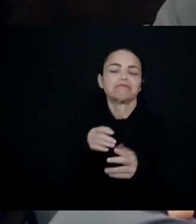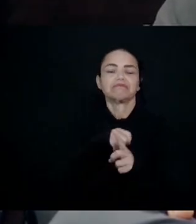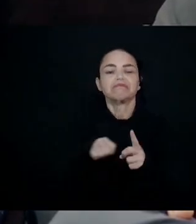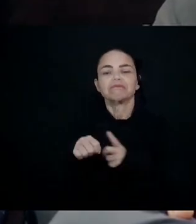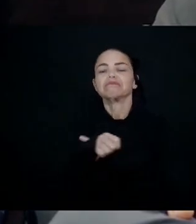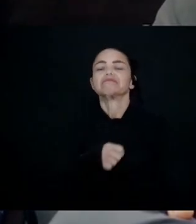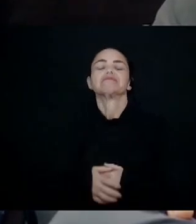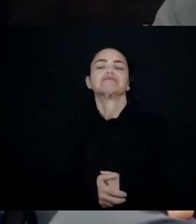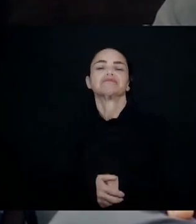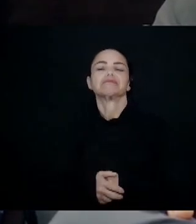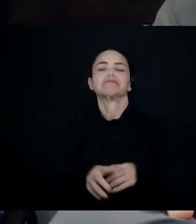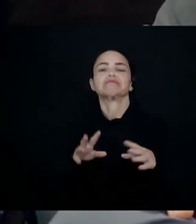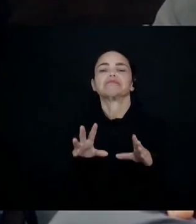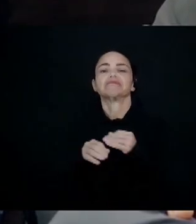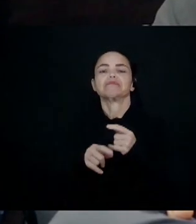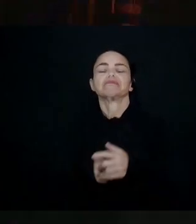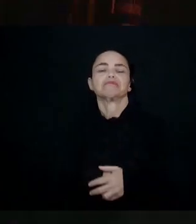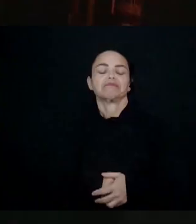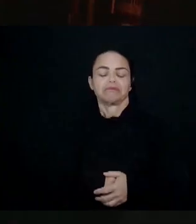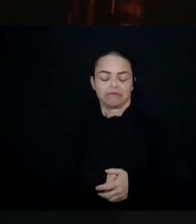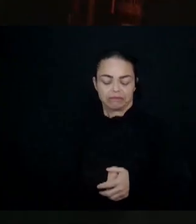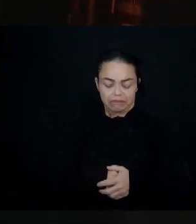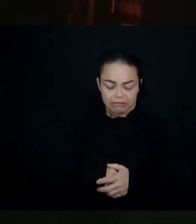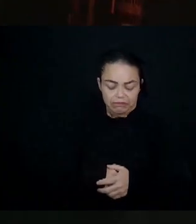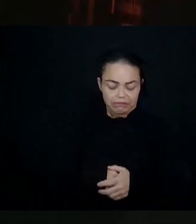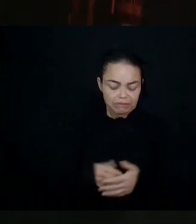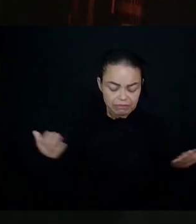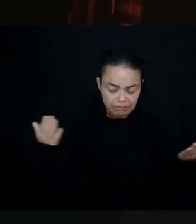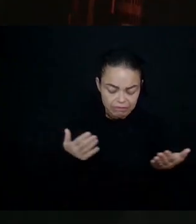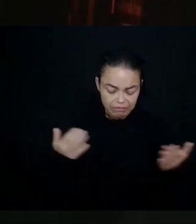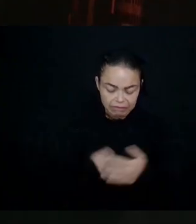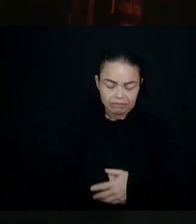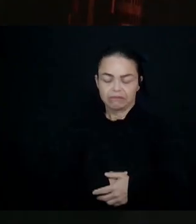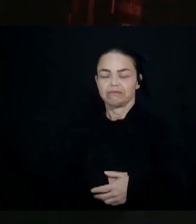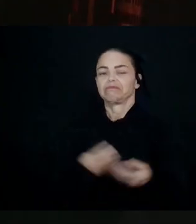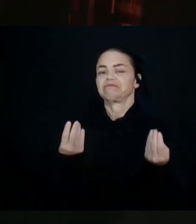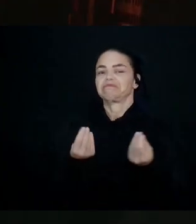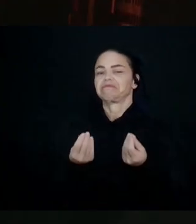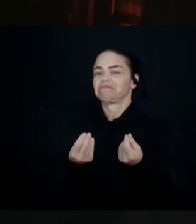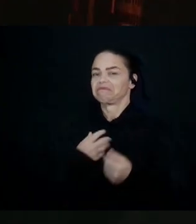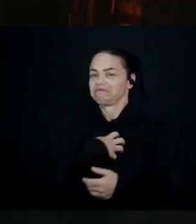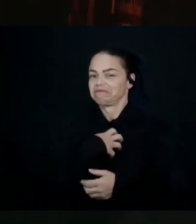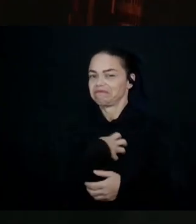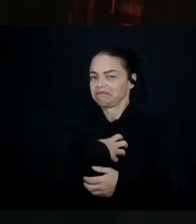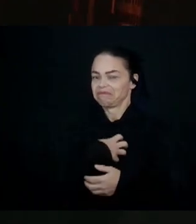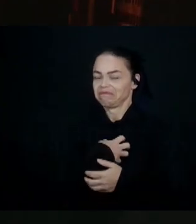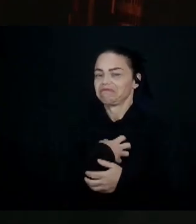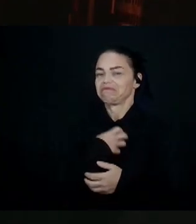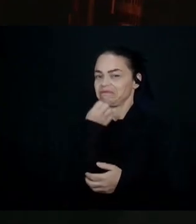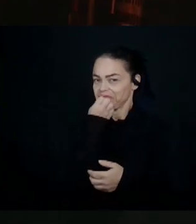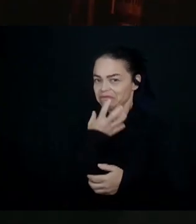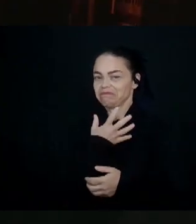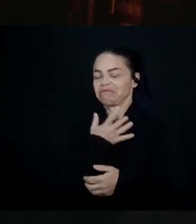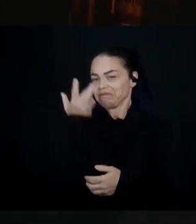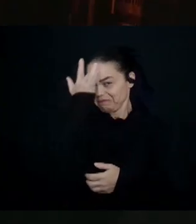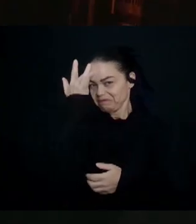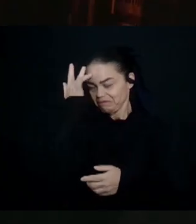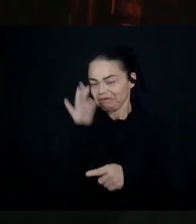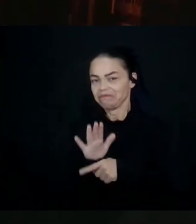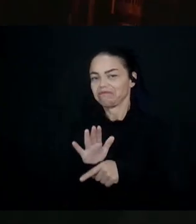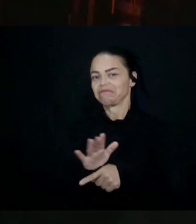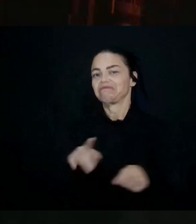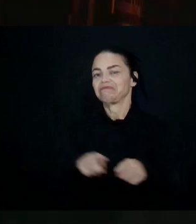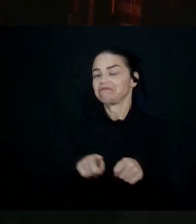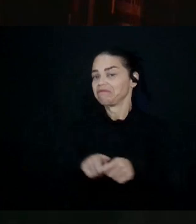finalizar o seu álbum. Muito bom. Agora, traz uma sensação boa, né, tudo isso que a gente está falando, mas também tem um outro ponto, a